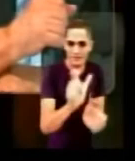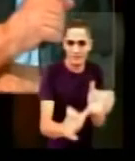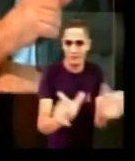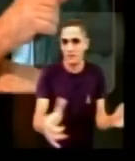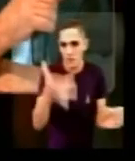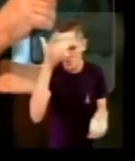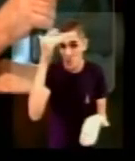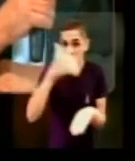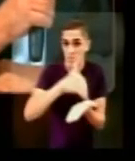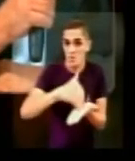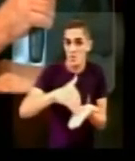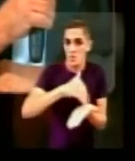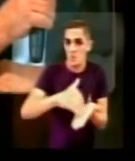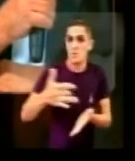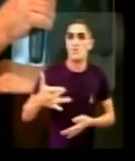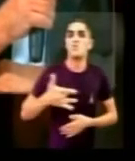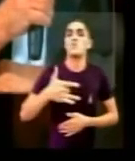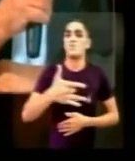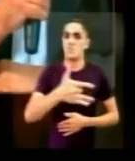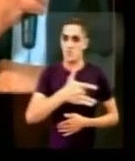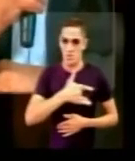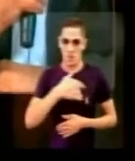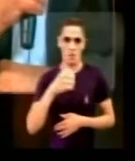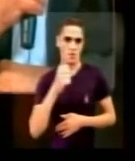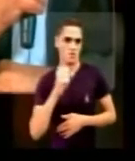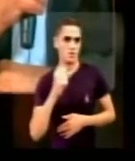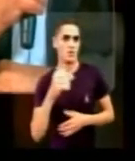Saúde. Desses,